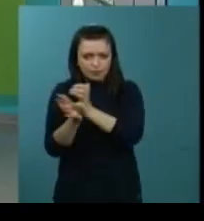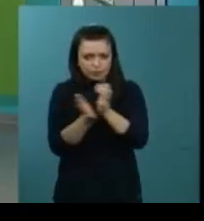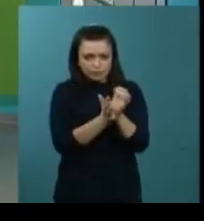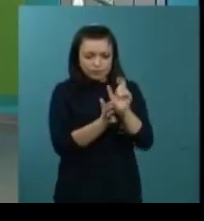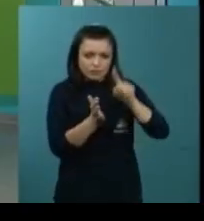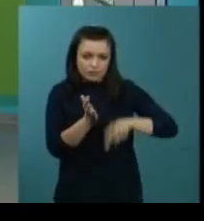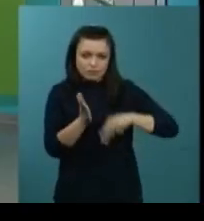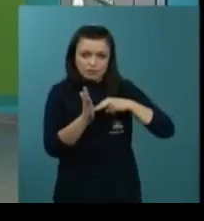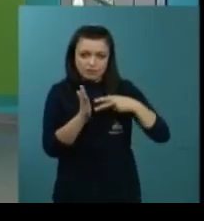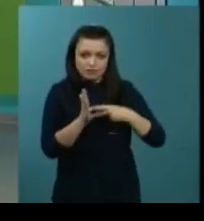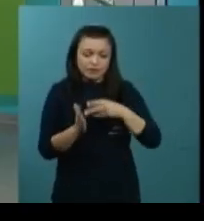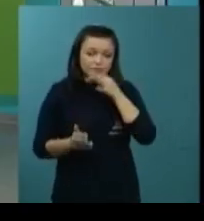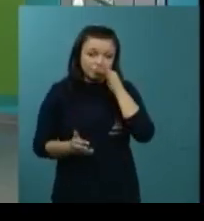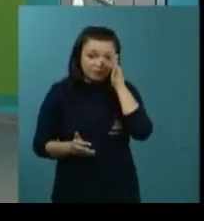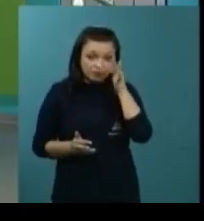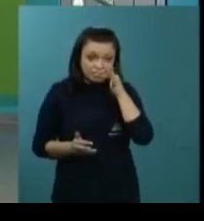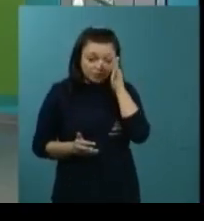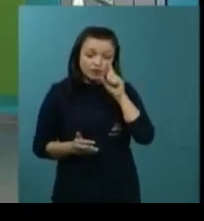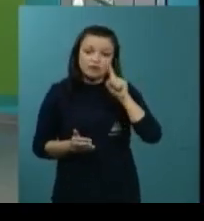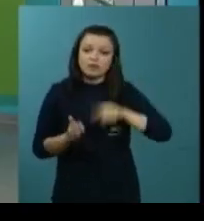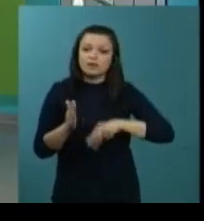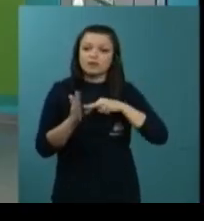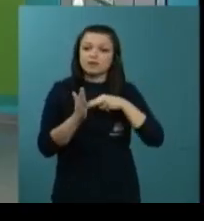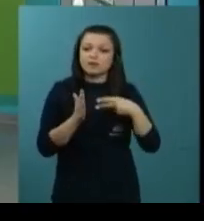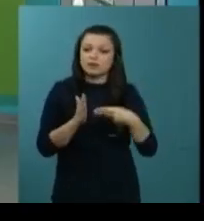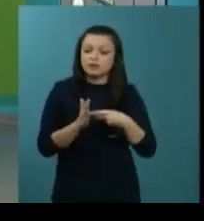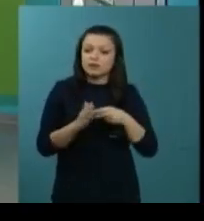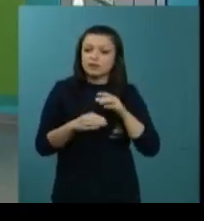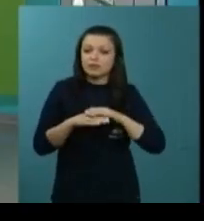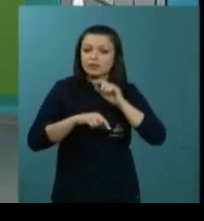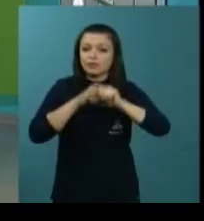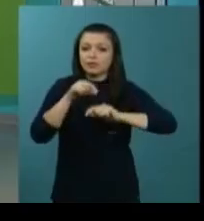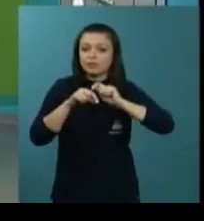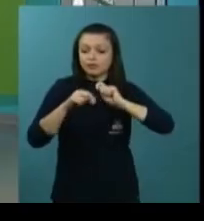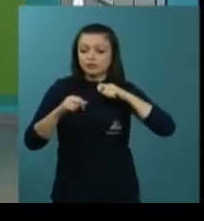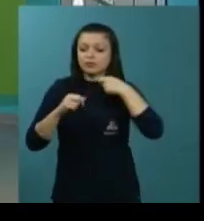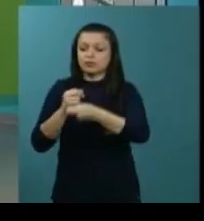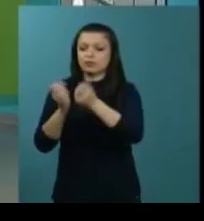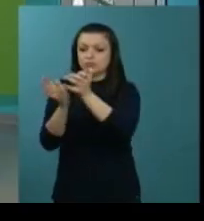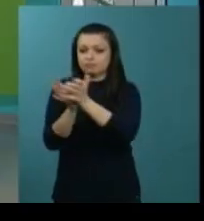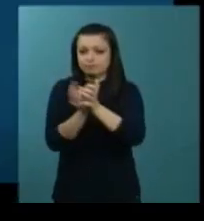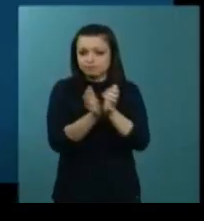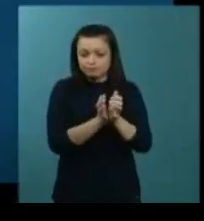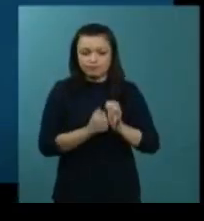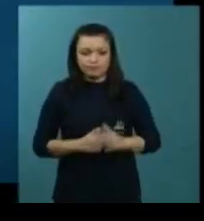flores, nós chamamos de elementos do conjunto.